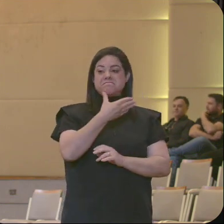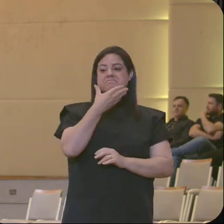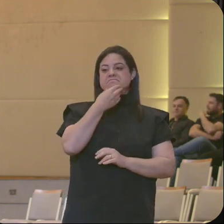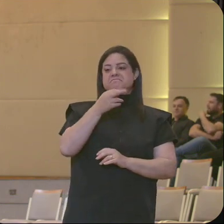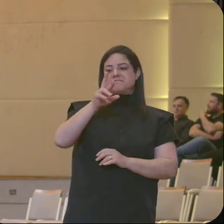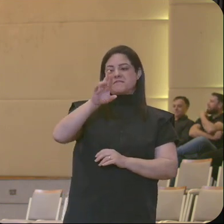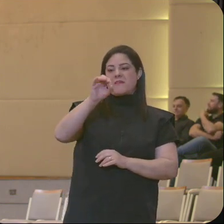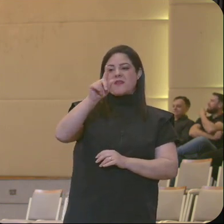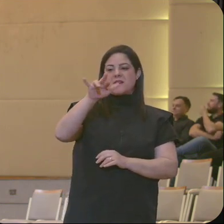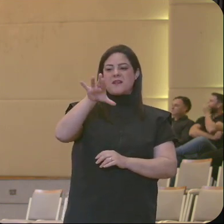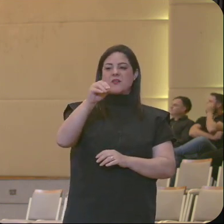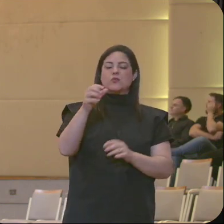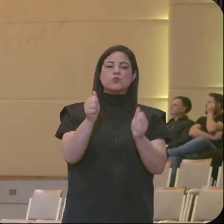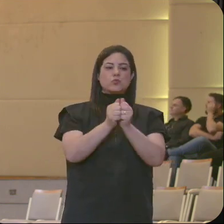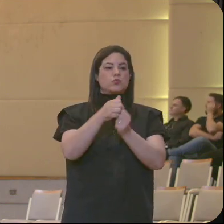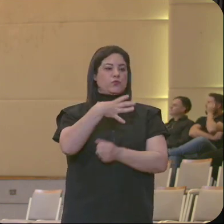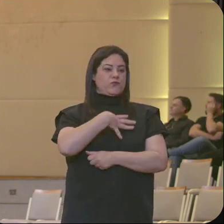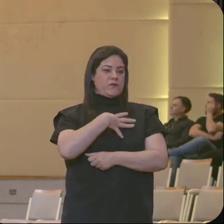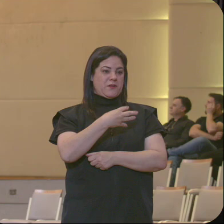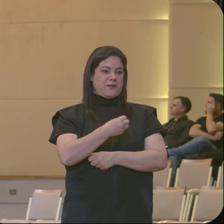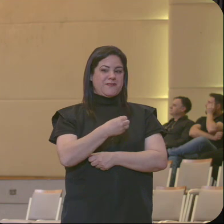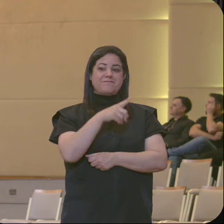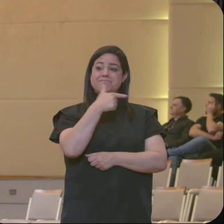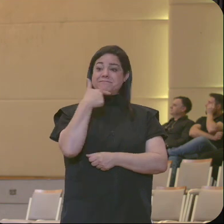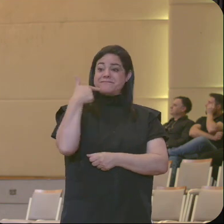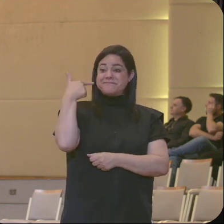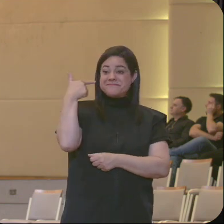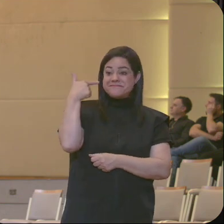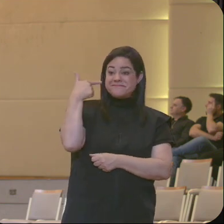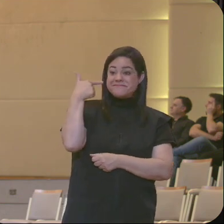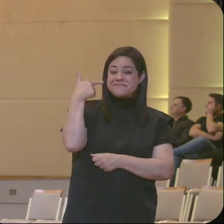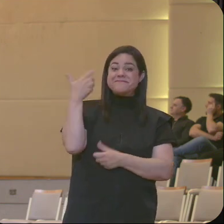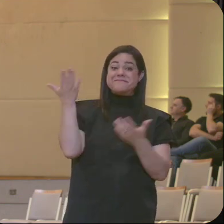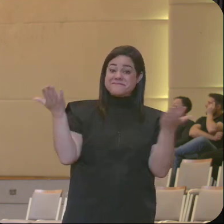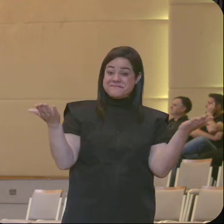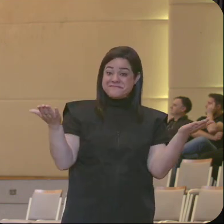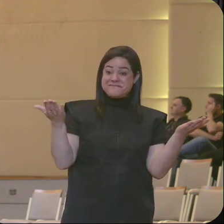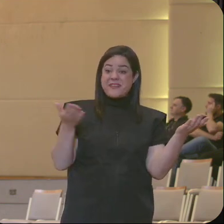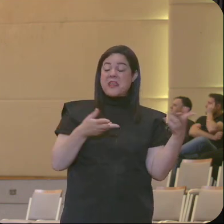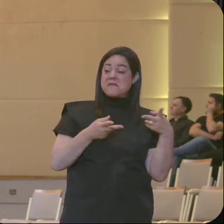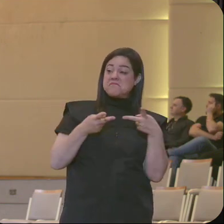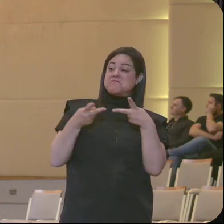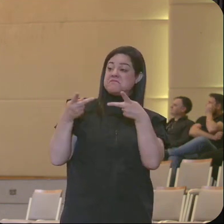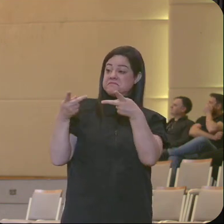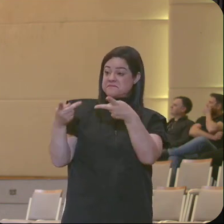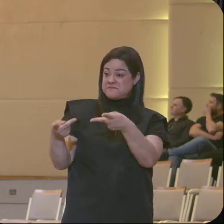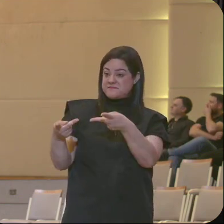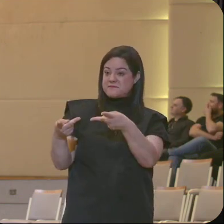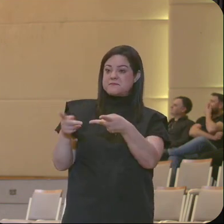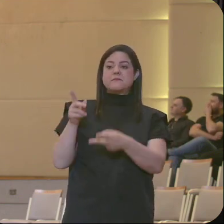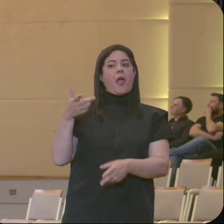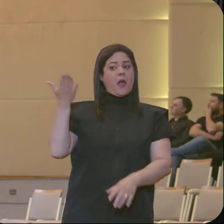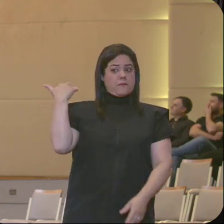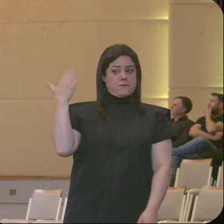com seu filhinho, Miguel. Olha o sorrisão dele. A gente ia lá visitá-lo, ele falava, só que não tinha voz,